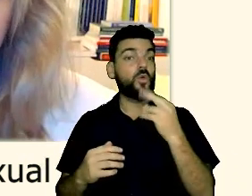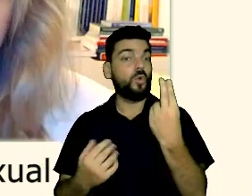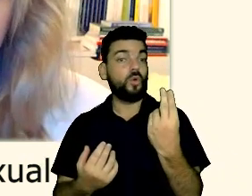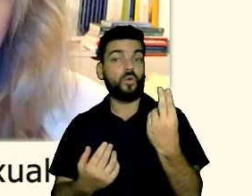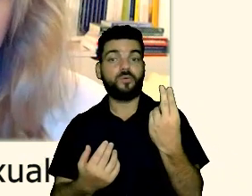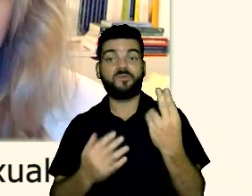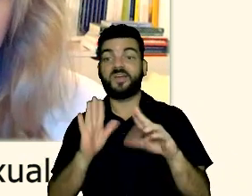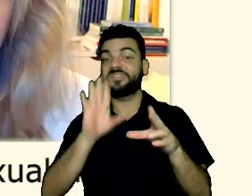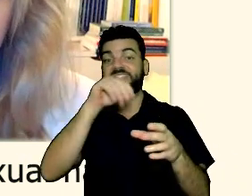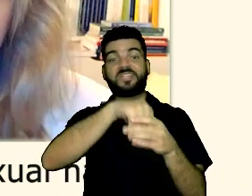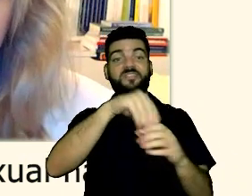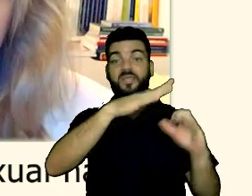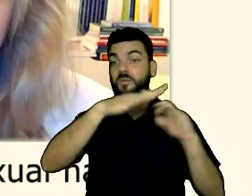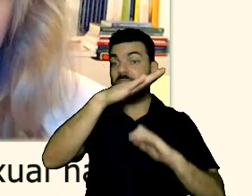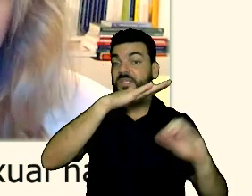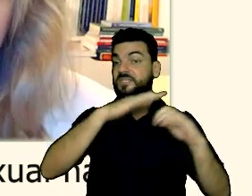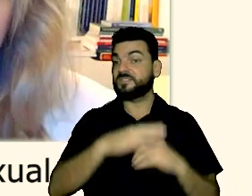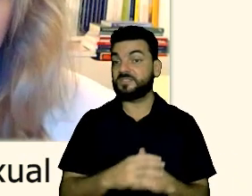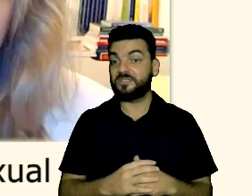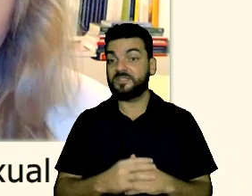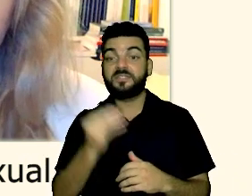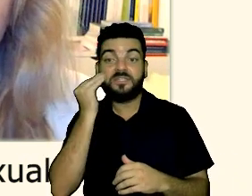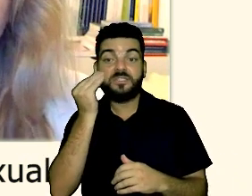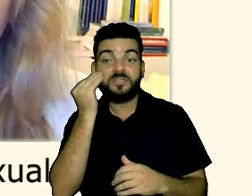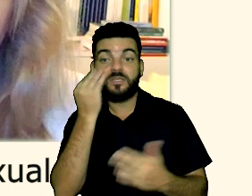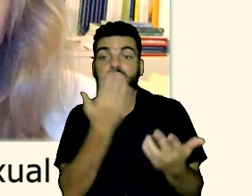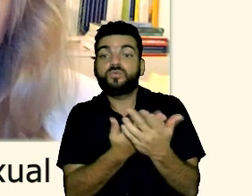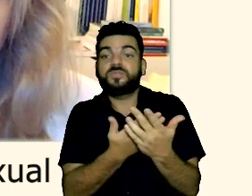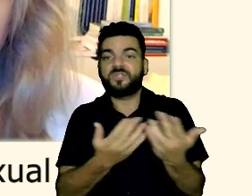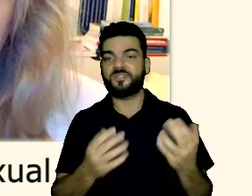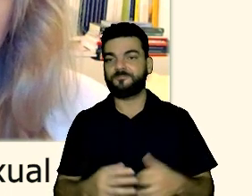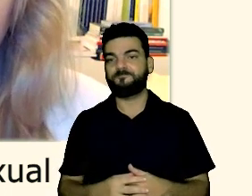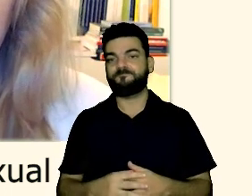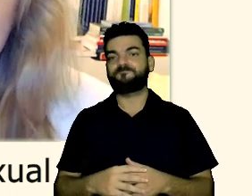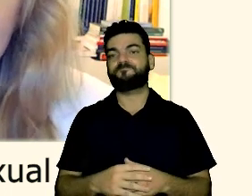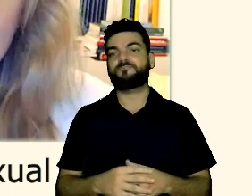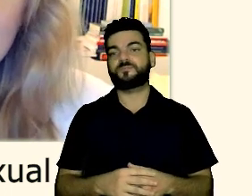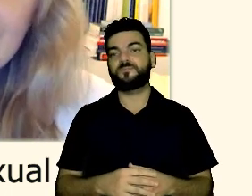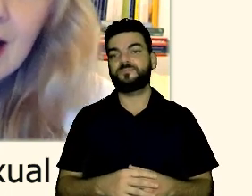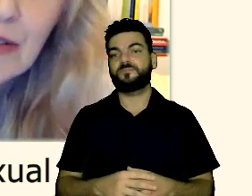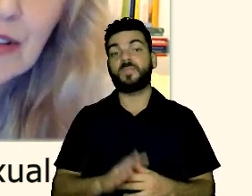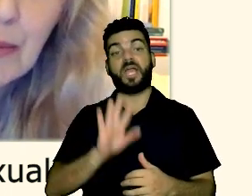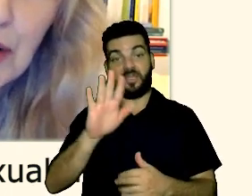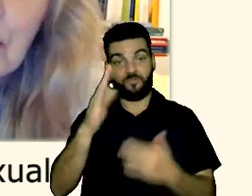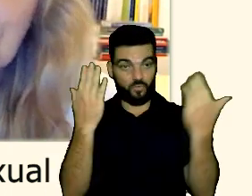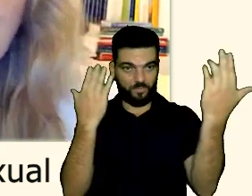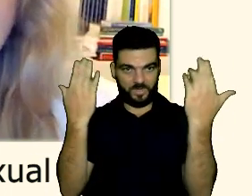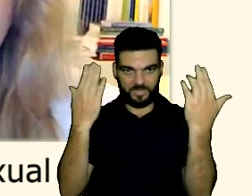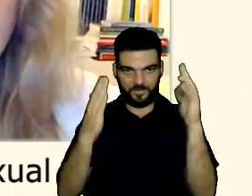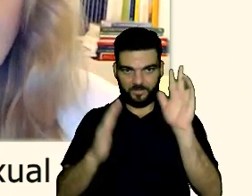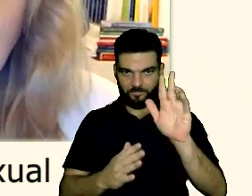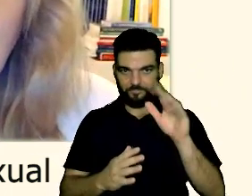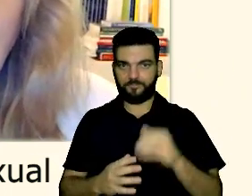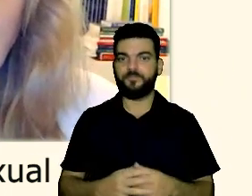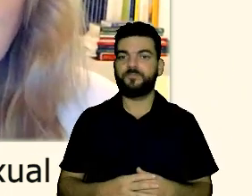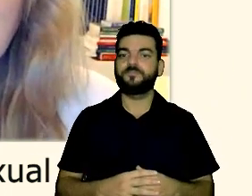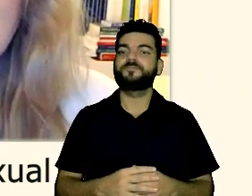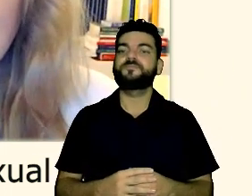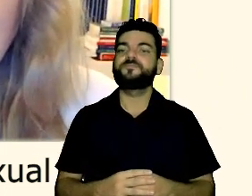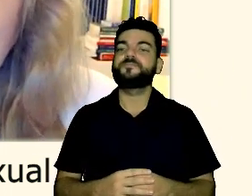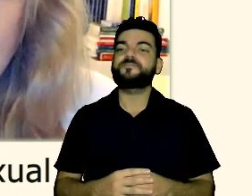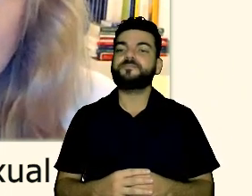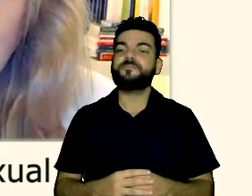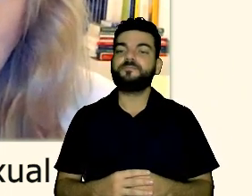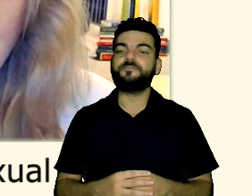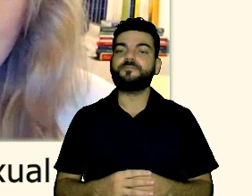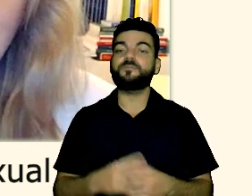melhorar e não estou conseguindo. Seja através de uma procura profissional ou até dentro da própria organização,